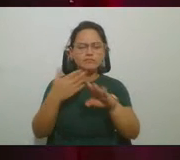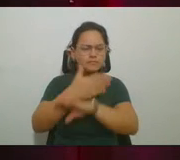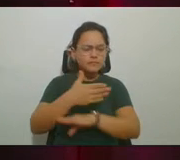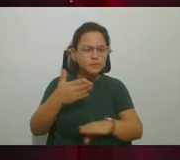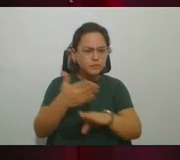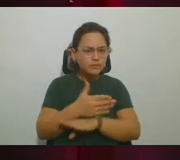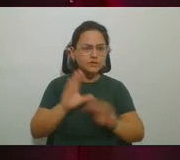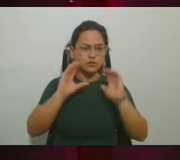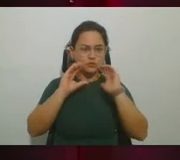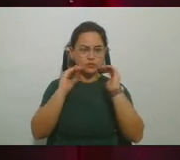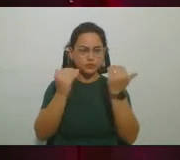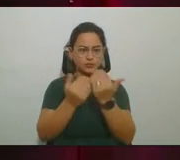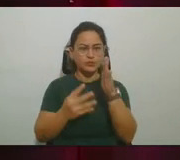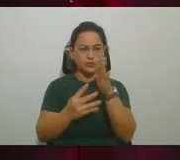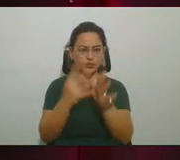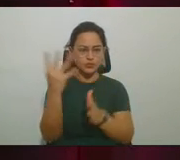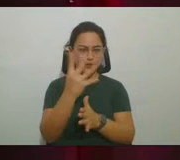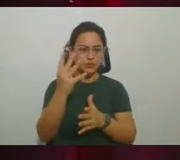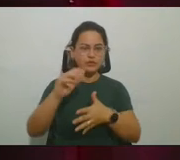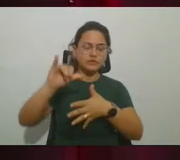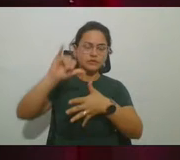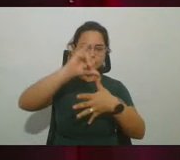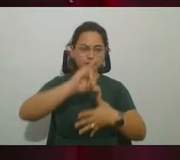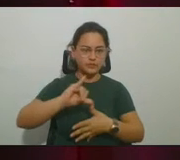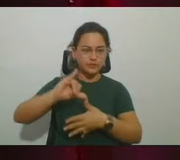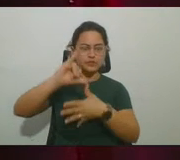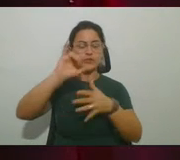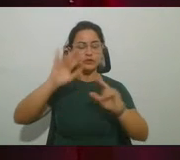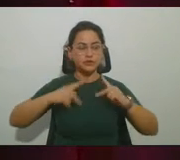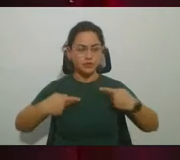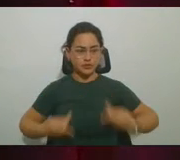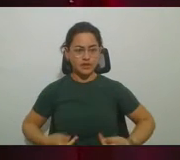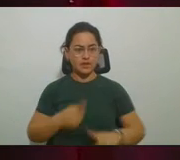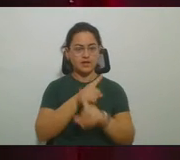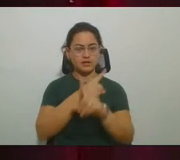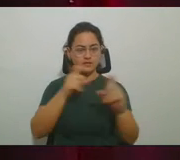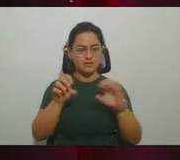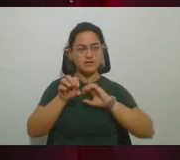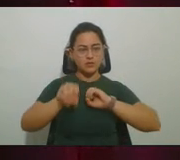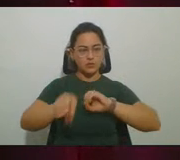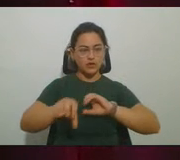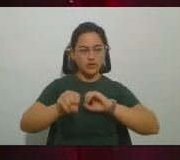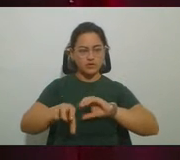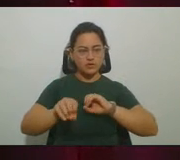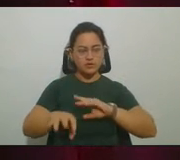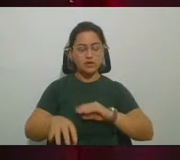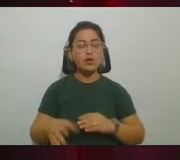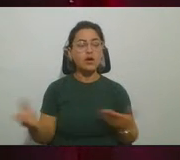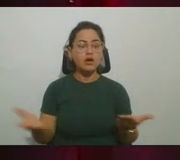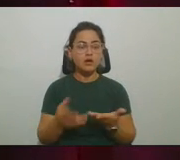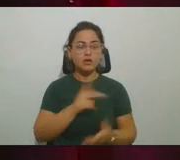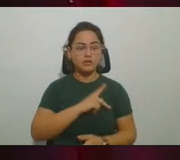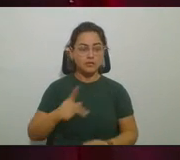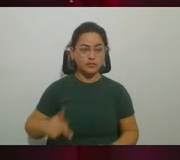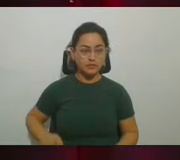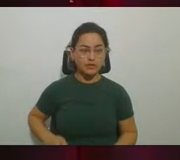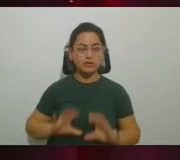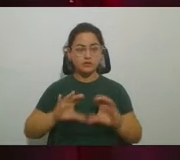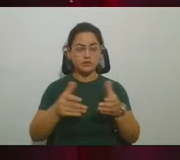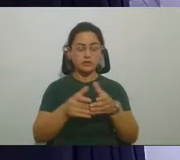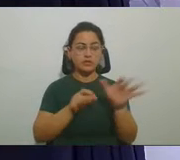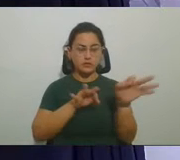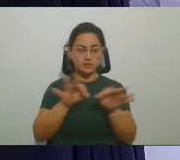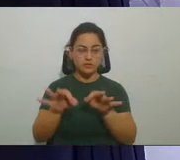4º Congresso Ibero-Americano de Humanidades, Ciências e Educação, a presidente da comissão organizadora